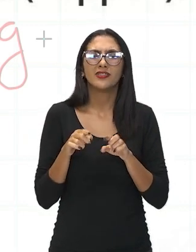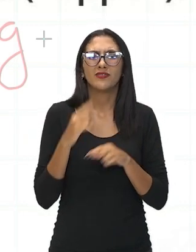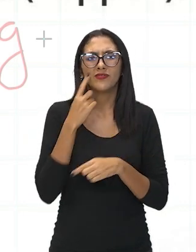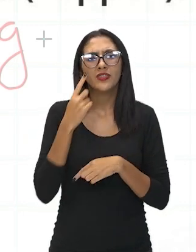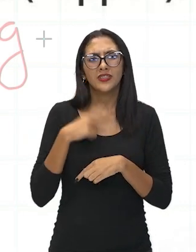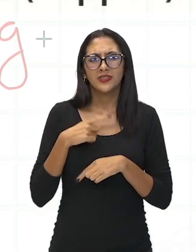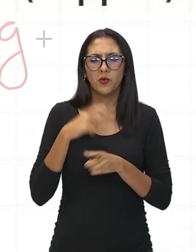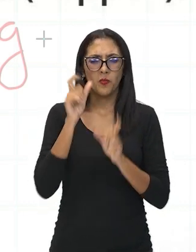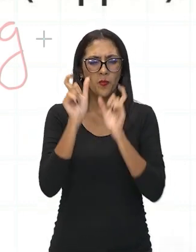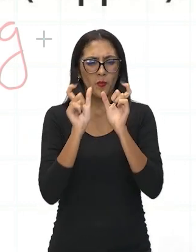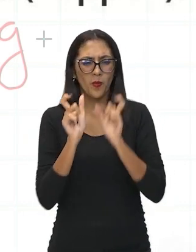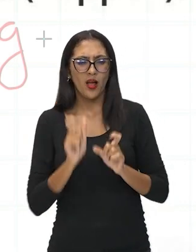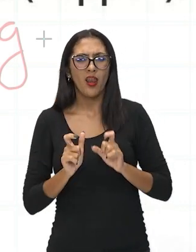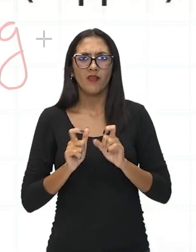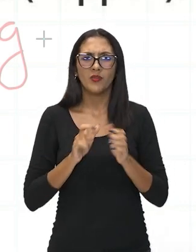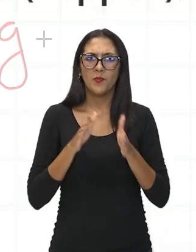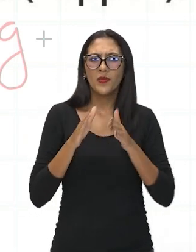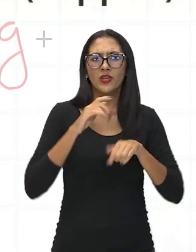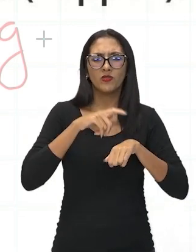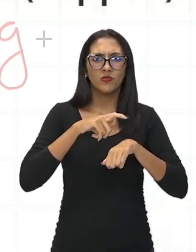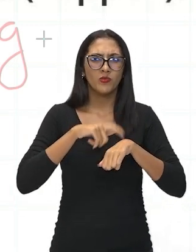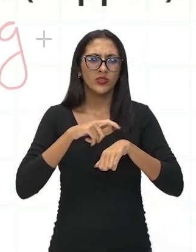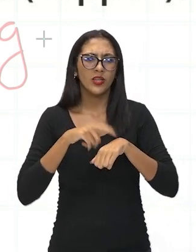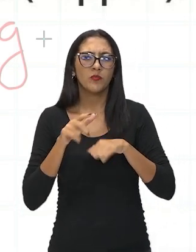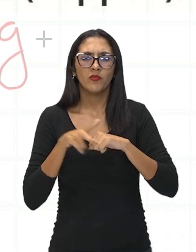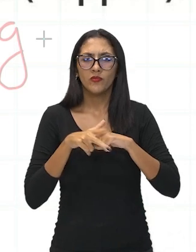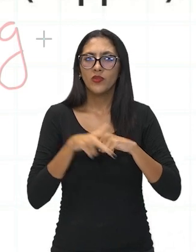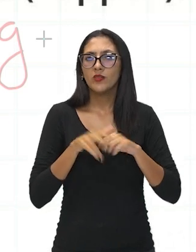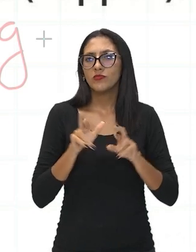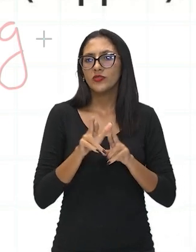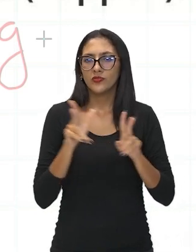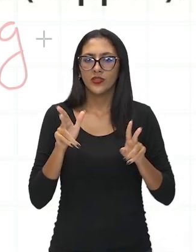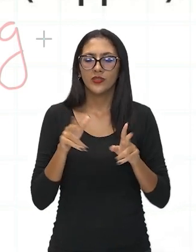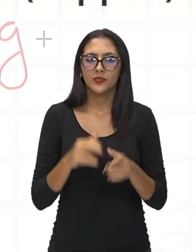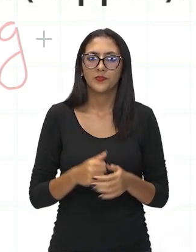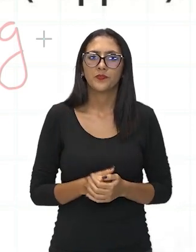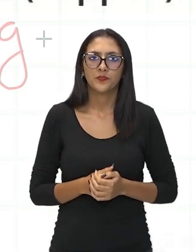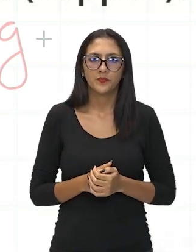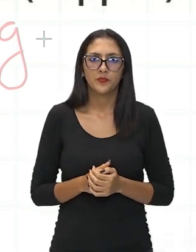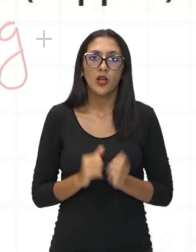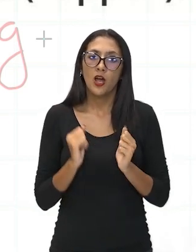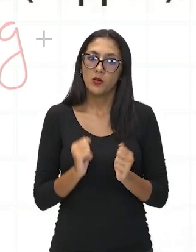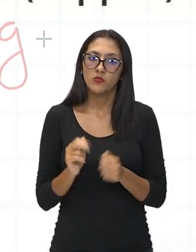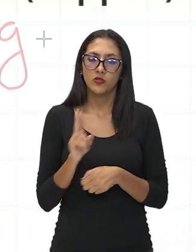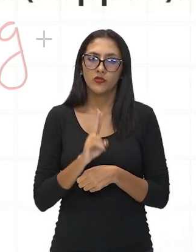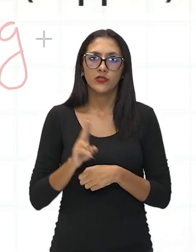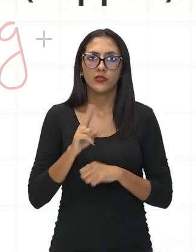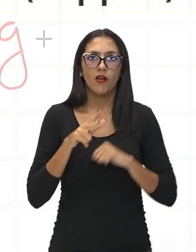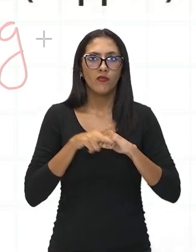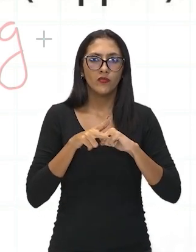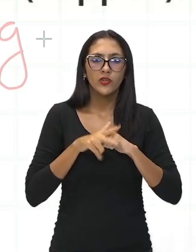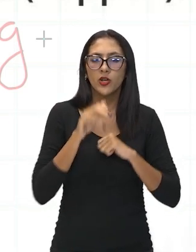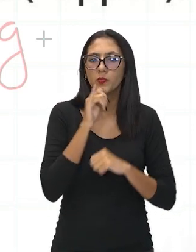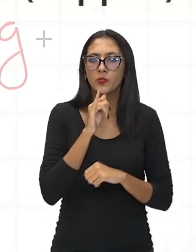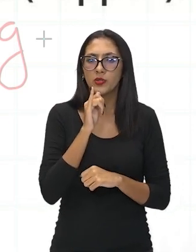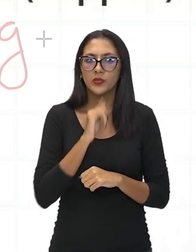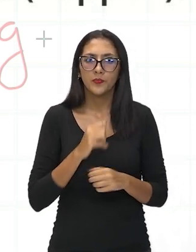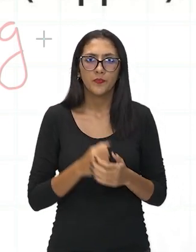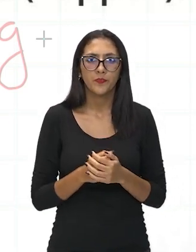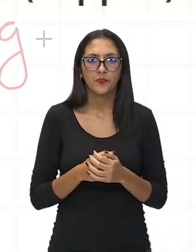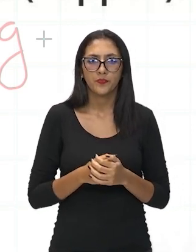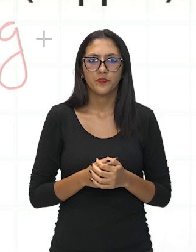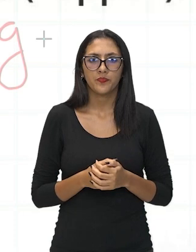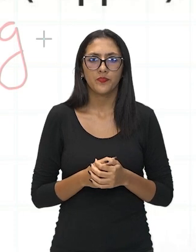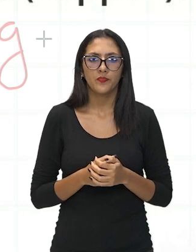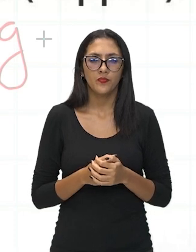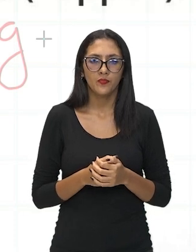diferentes, certo? E daí que vocês podem utilizar expressões de tempo, tá bom? Como o while, o when, o